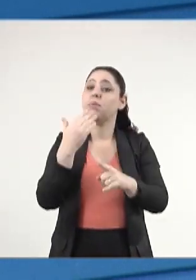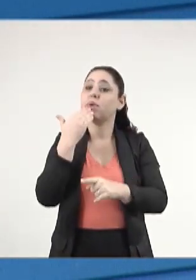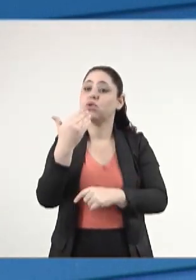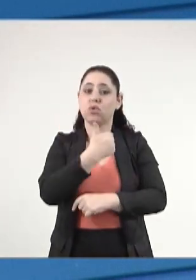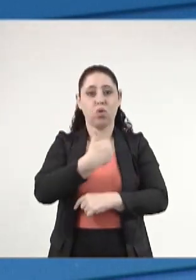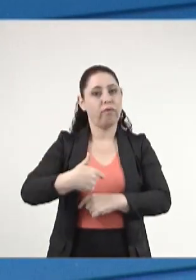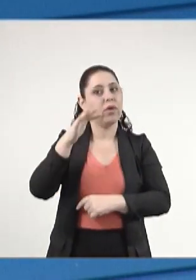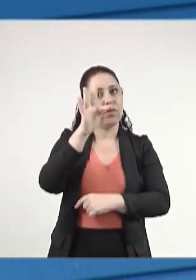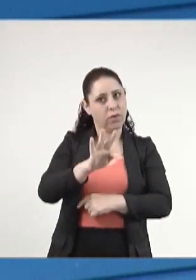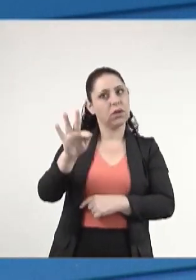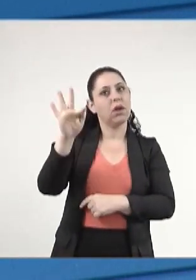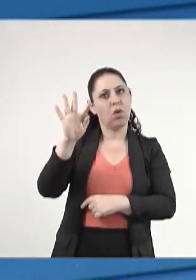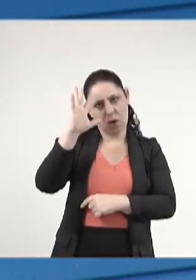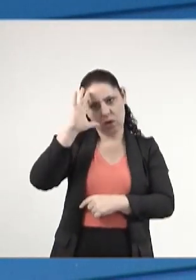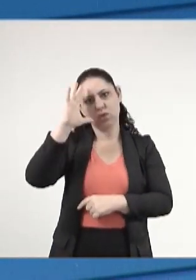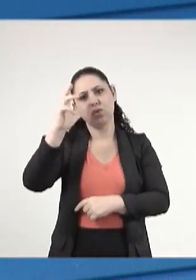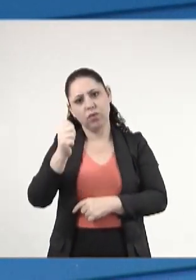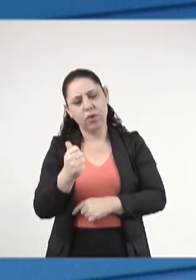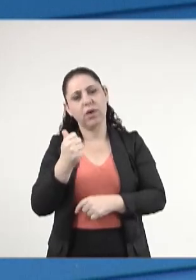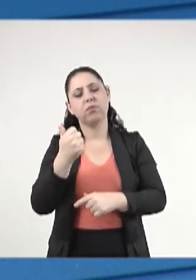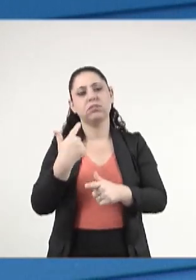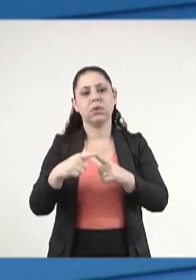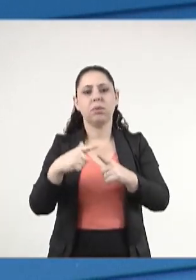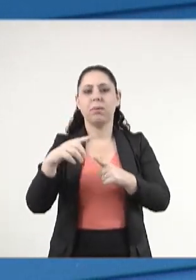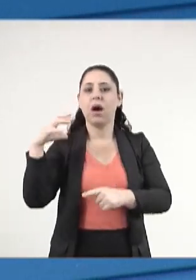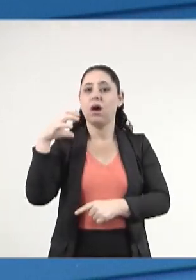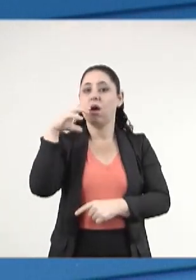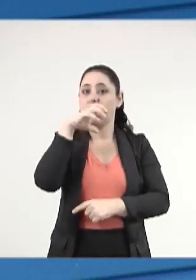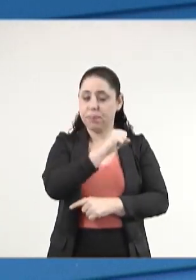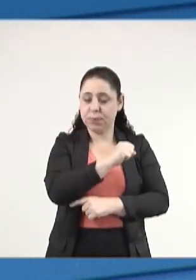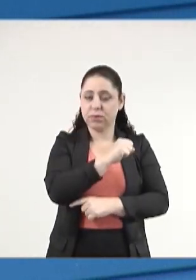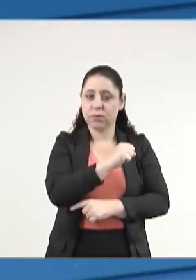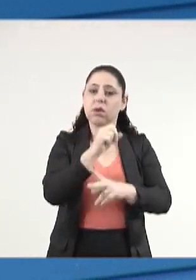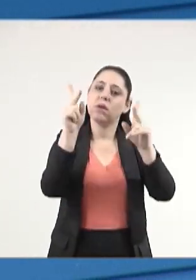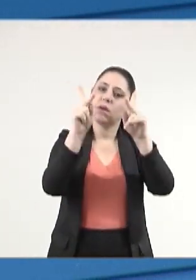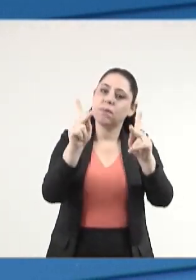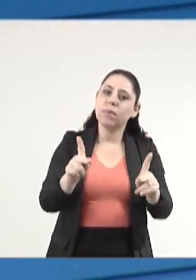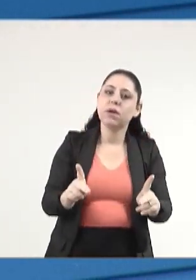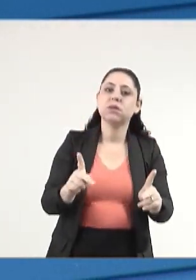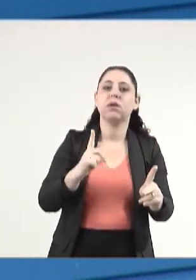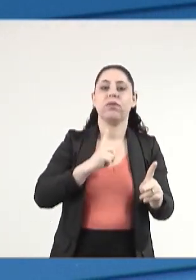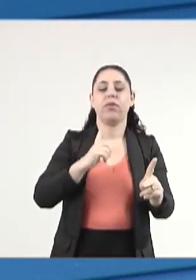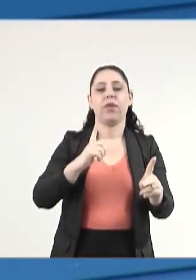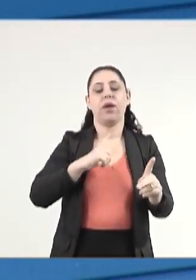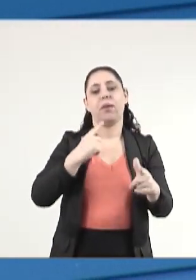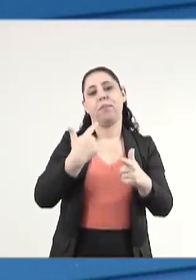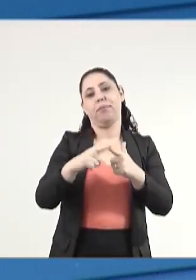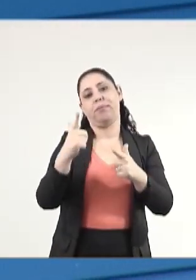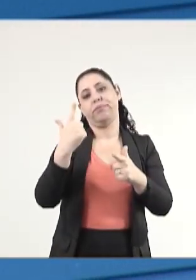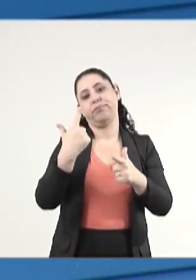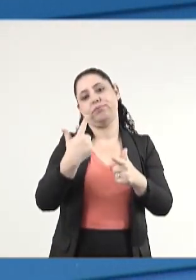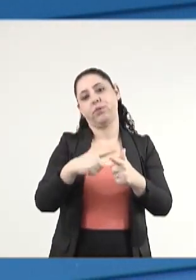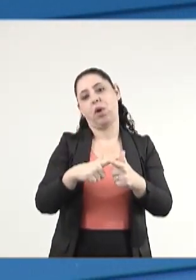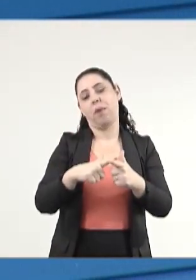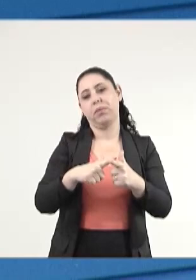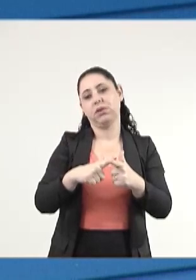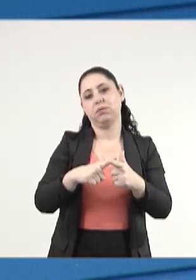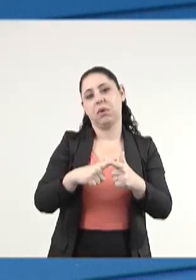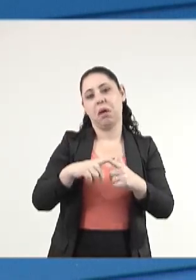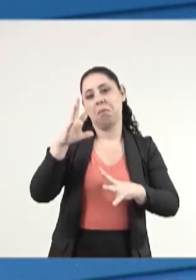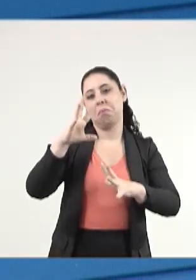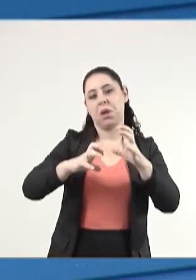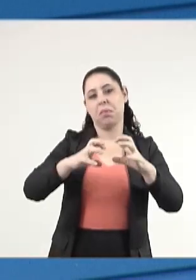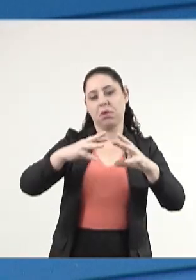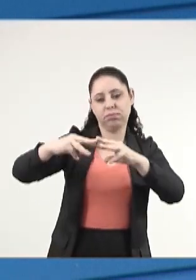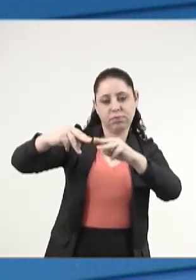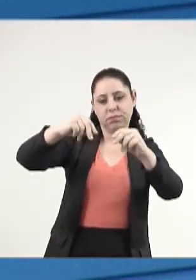do governo federal para que a gente tenha soluções pacíficas dessa questão da disputa de terras aqui